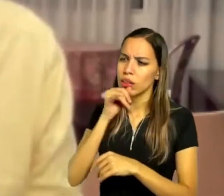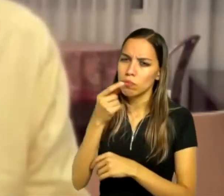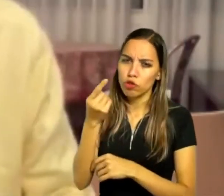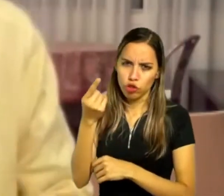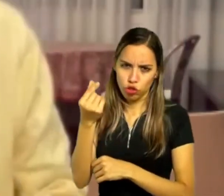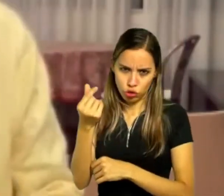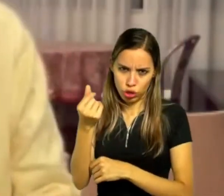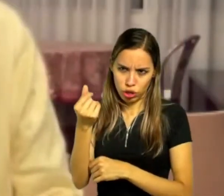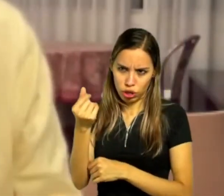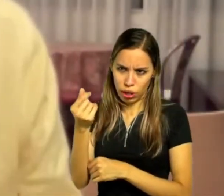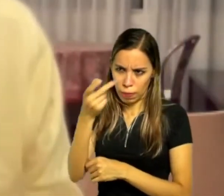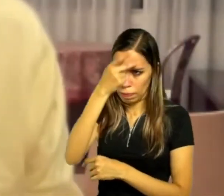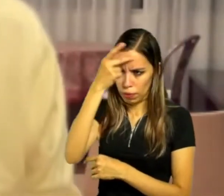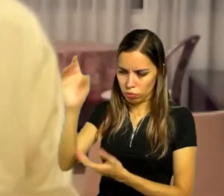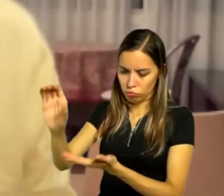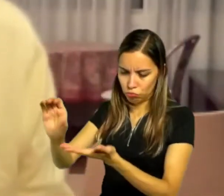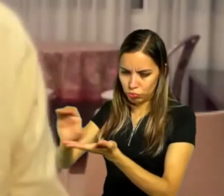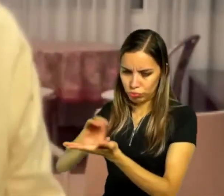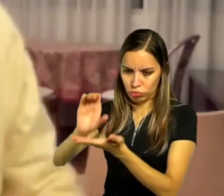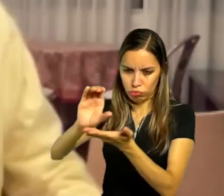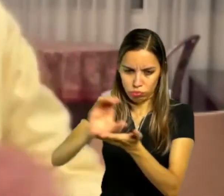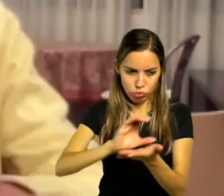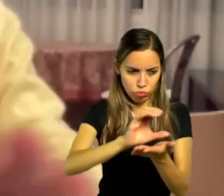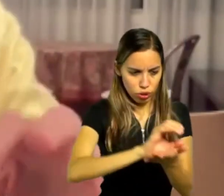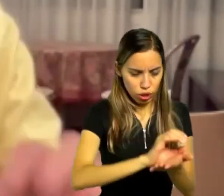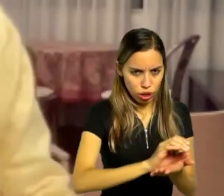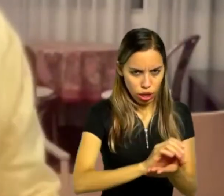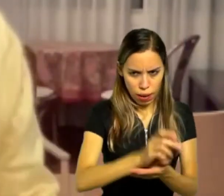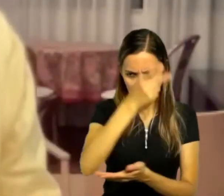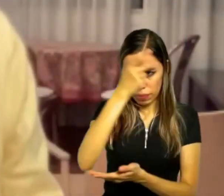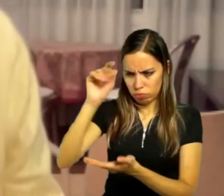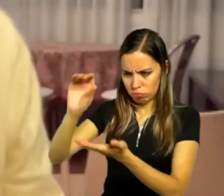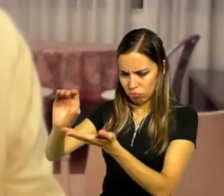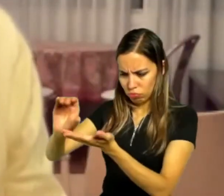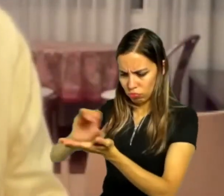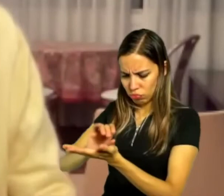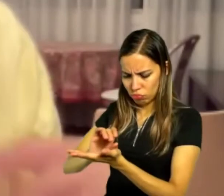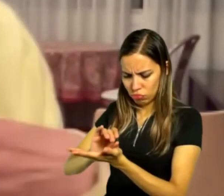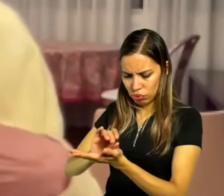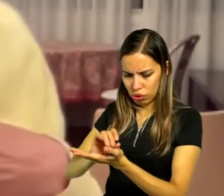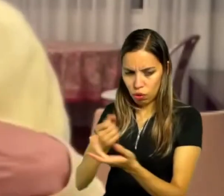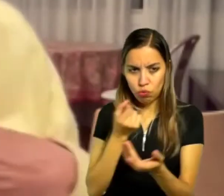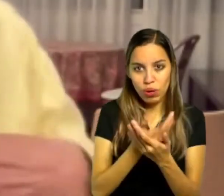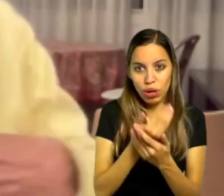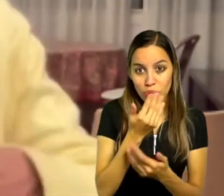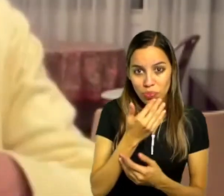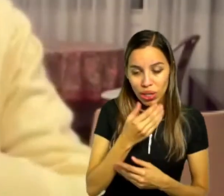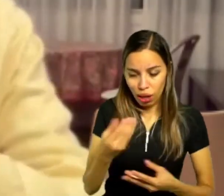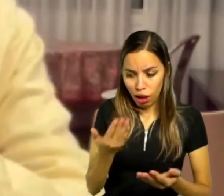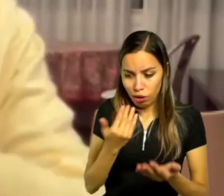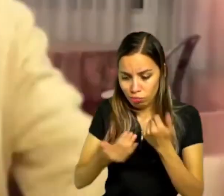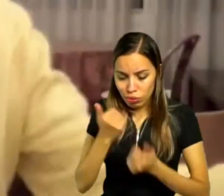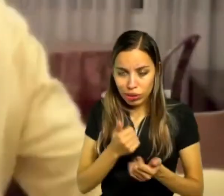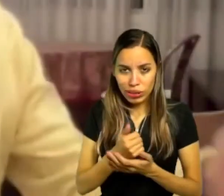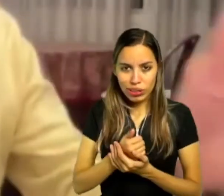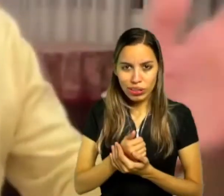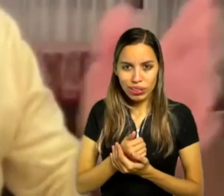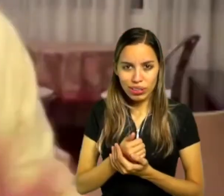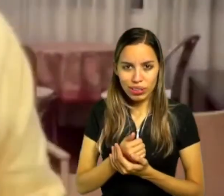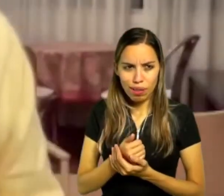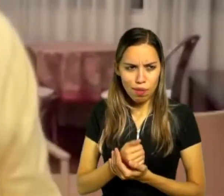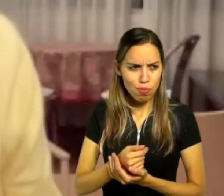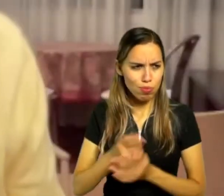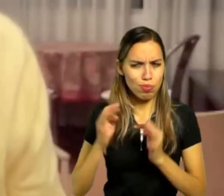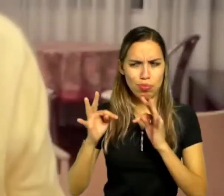pessoas pudessem comer com esse dinheiro, você daria de bom grado. Eu daria de bom grado e provavelmente todos que estão